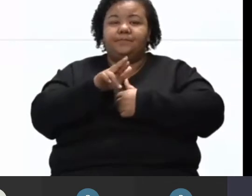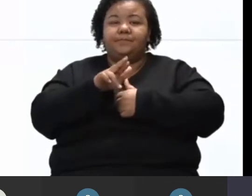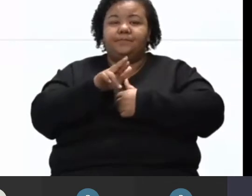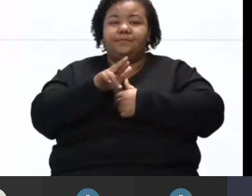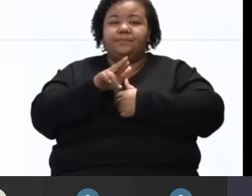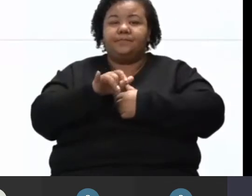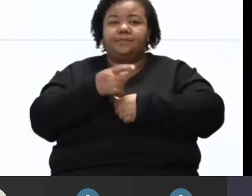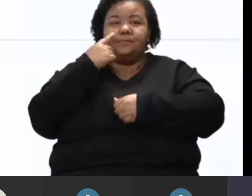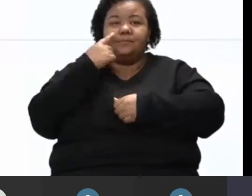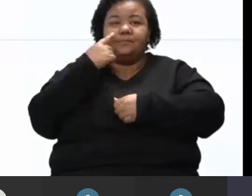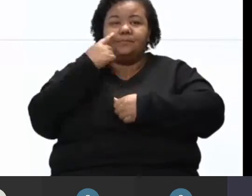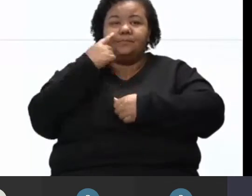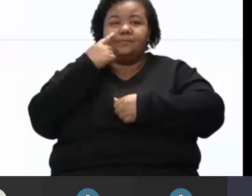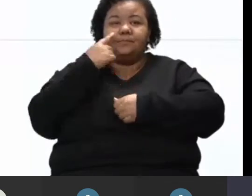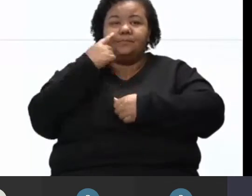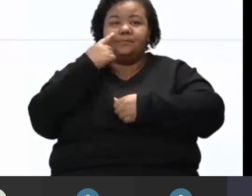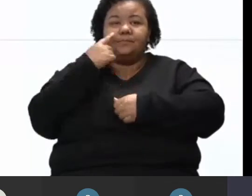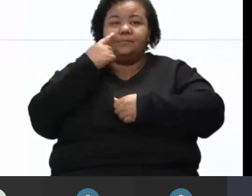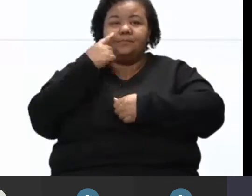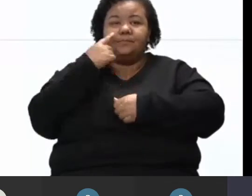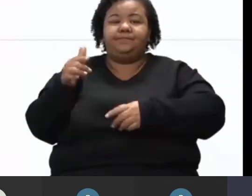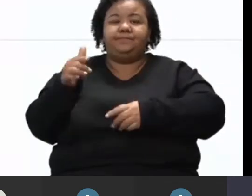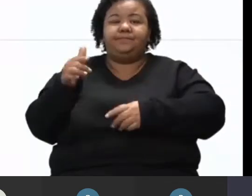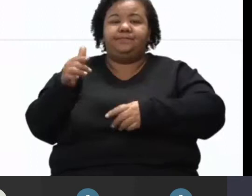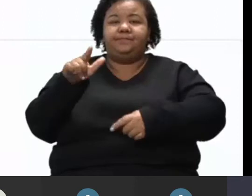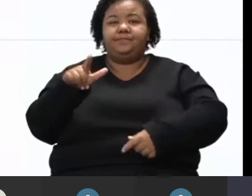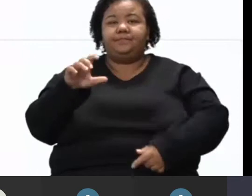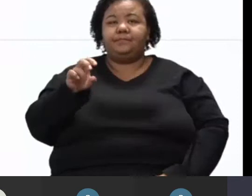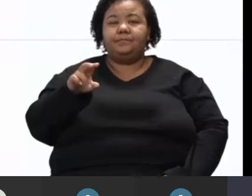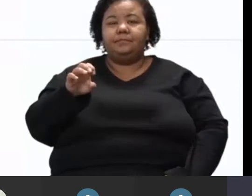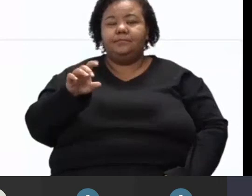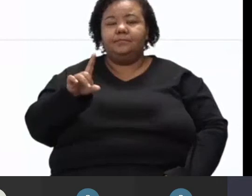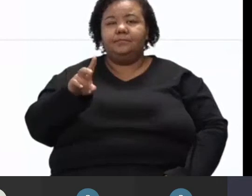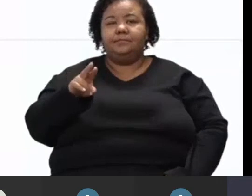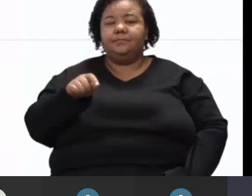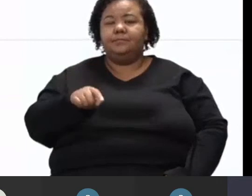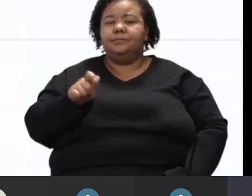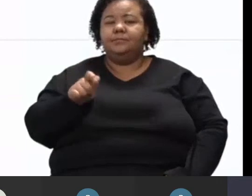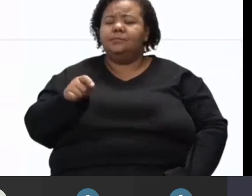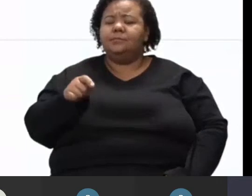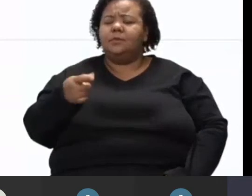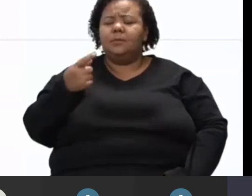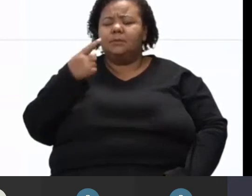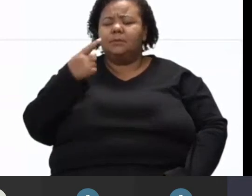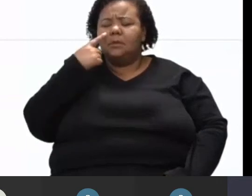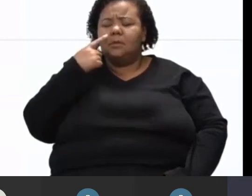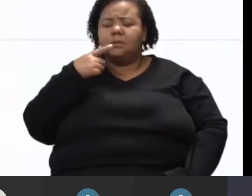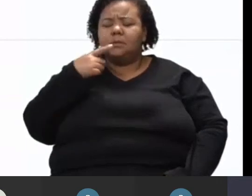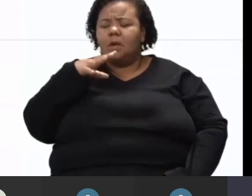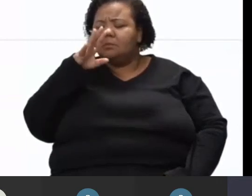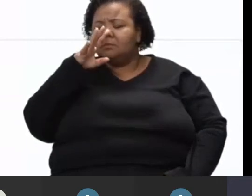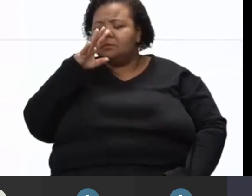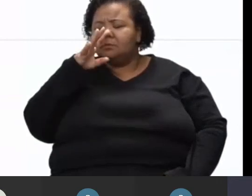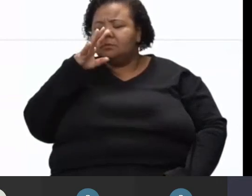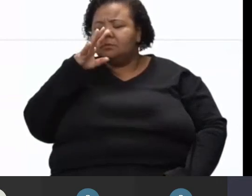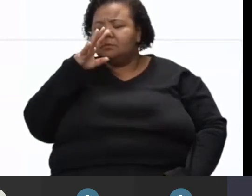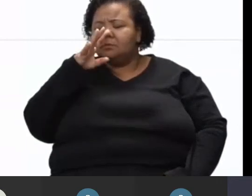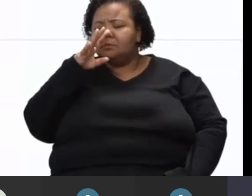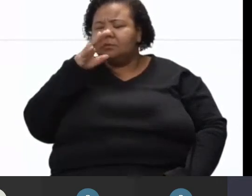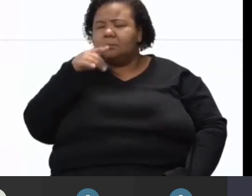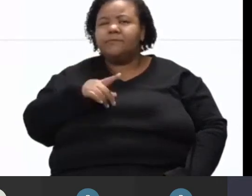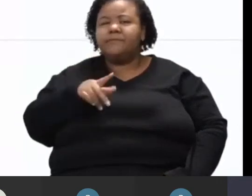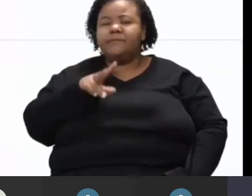aqui nós temos as leveduras no microscópio. Como que você observa uma levedura no